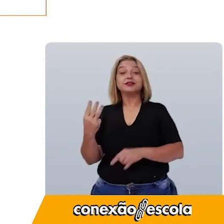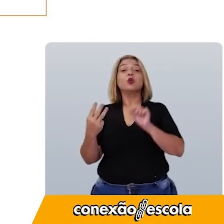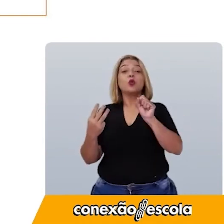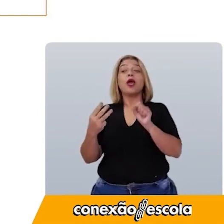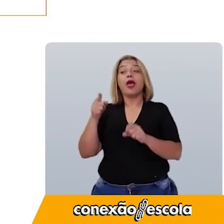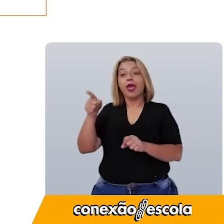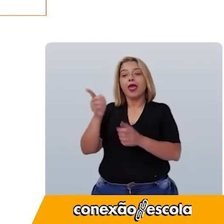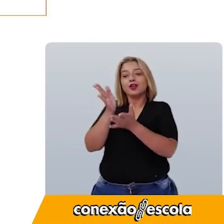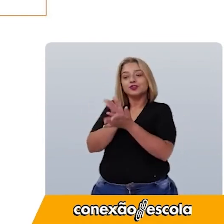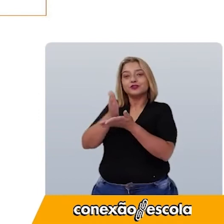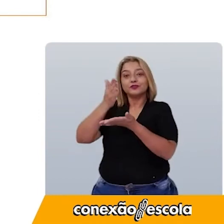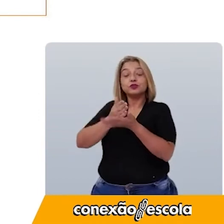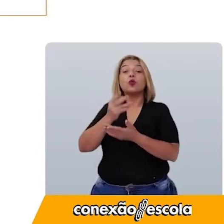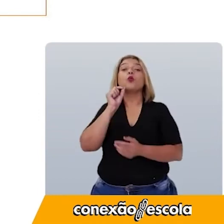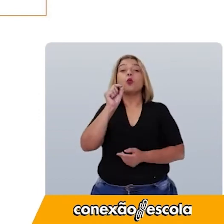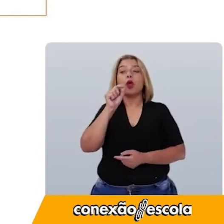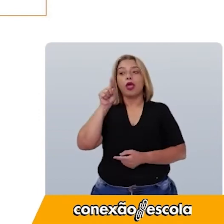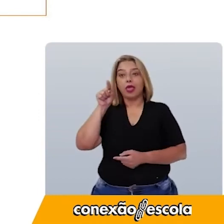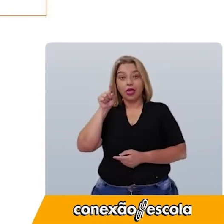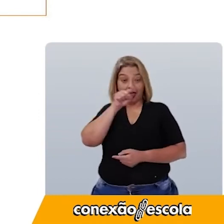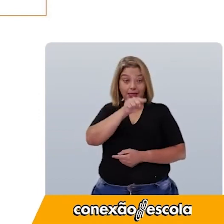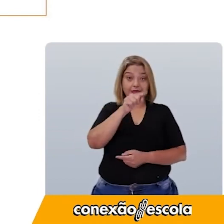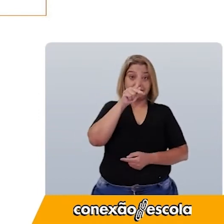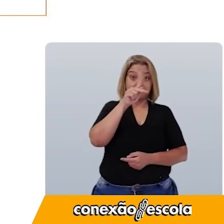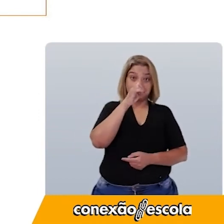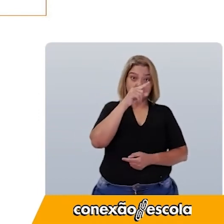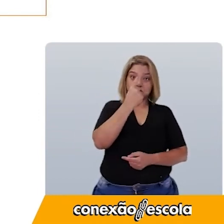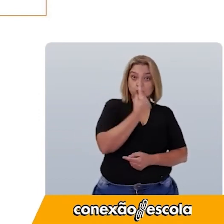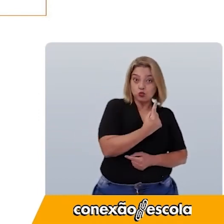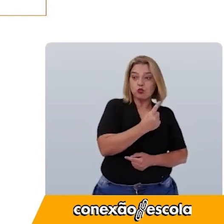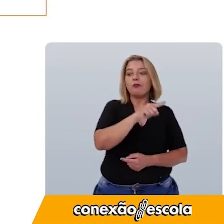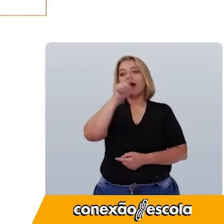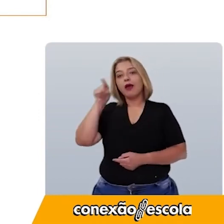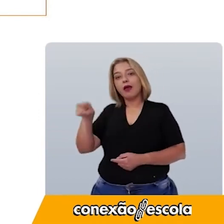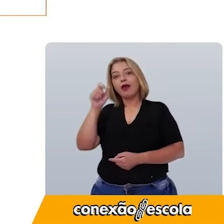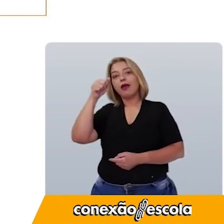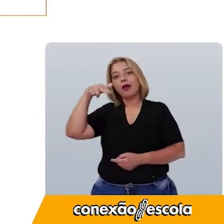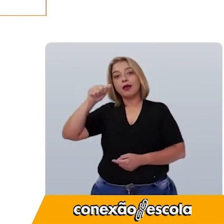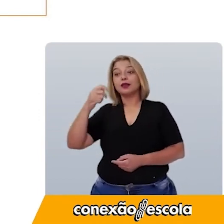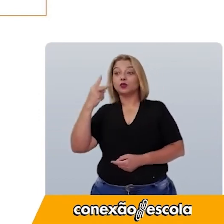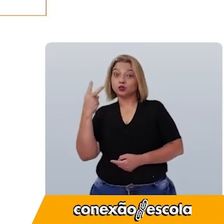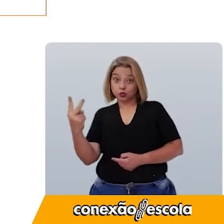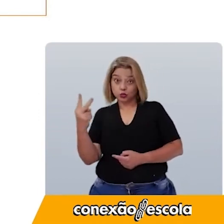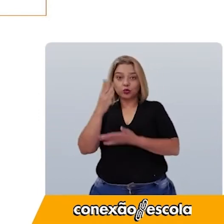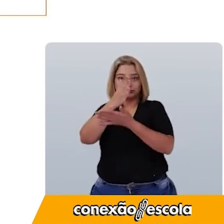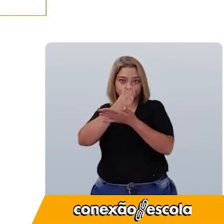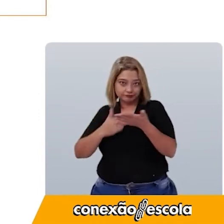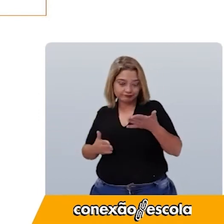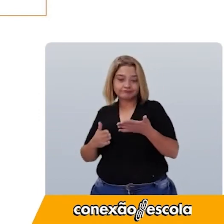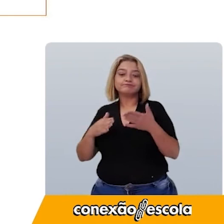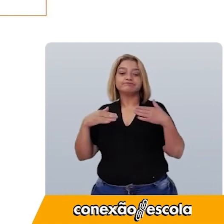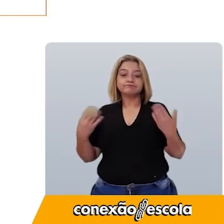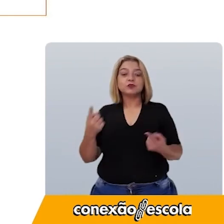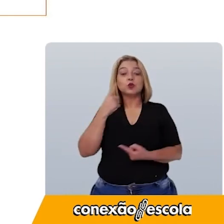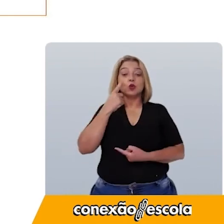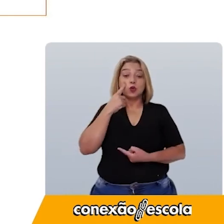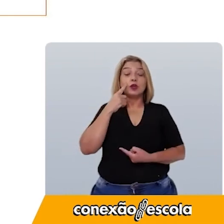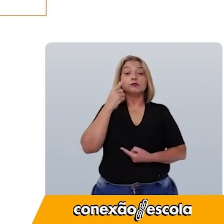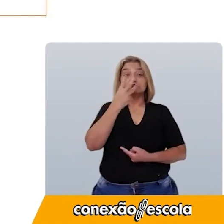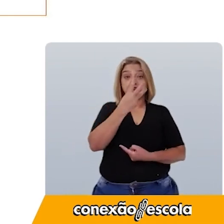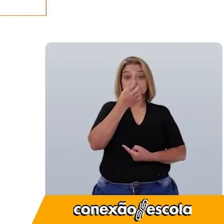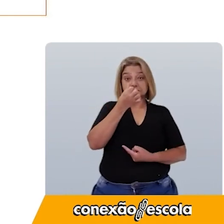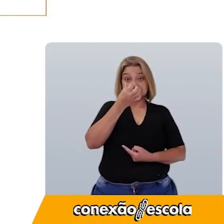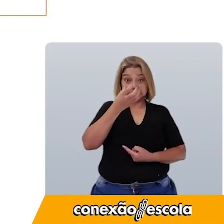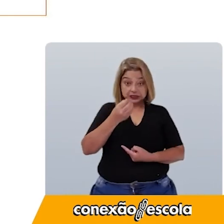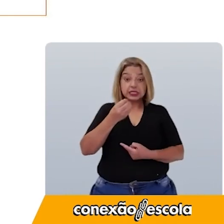Ana receberá 2. 360 dividido por 3 é 120. Então, cabe a